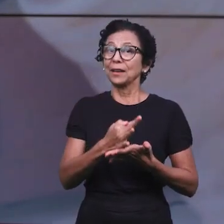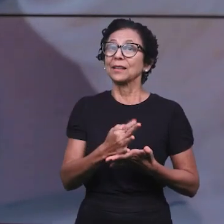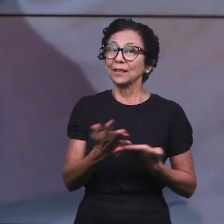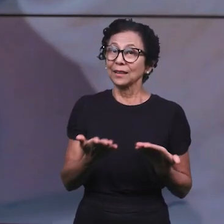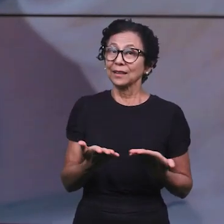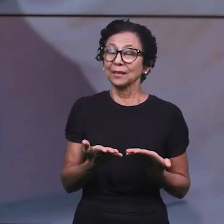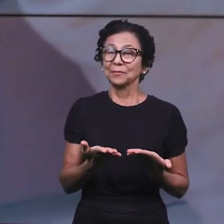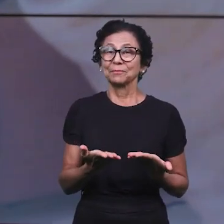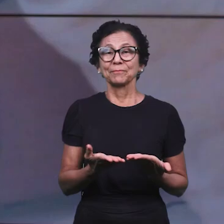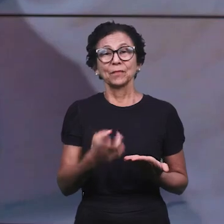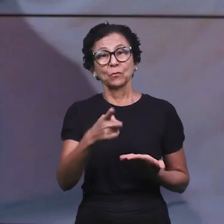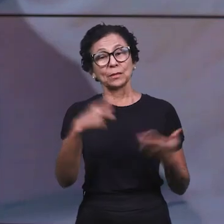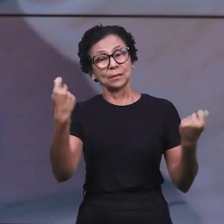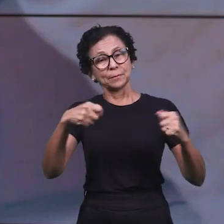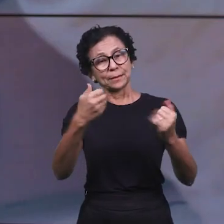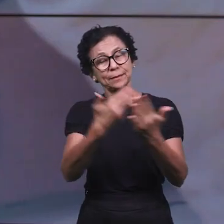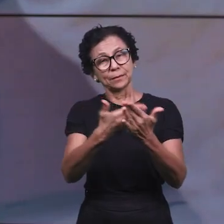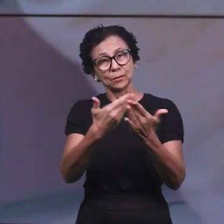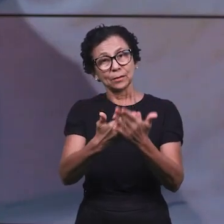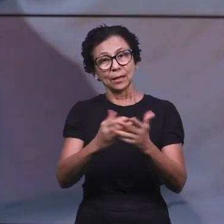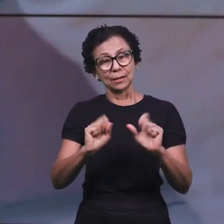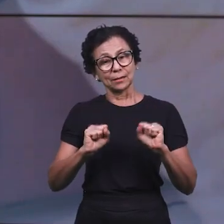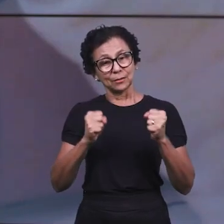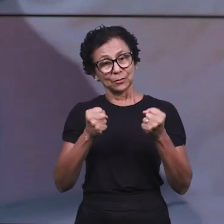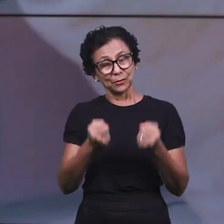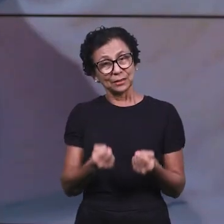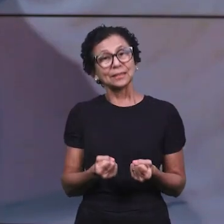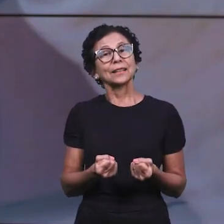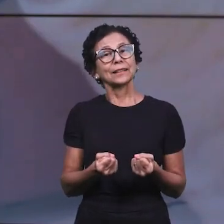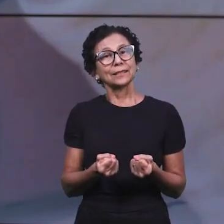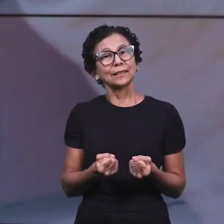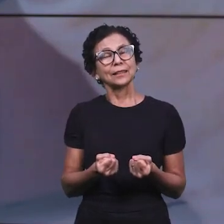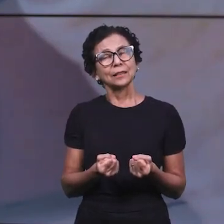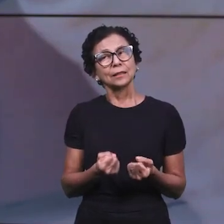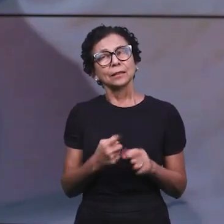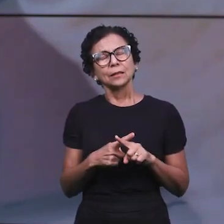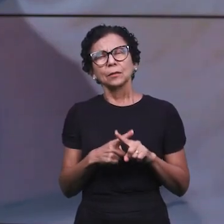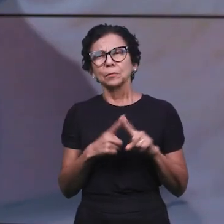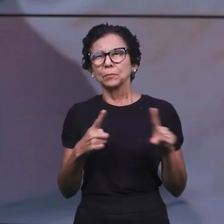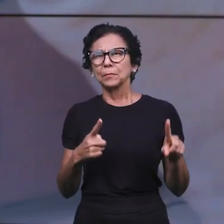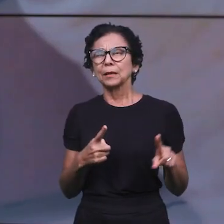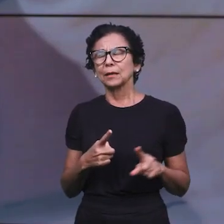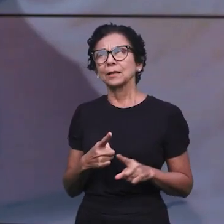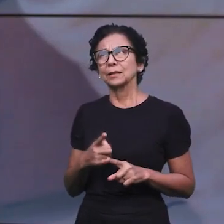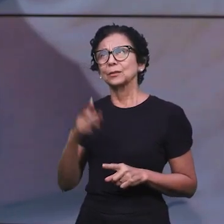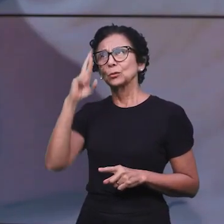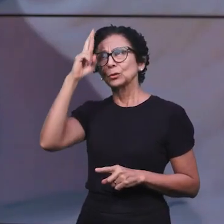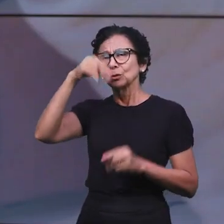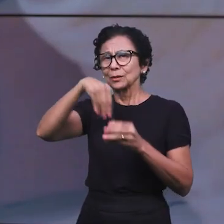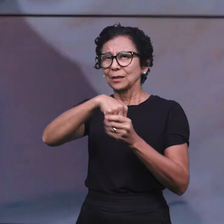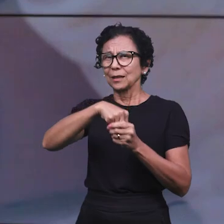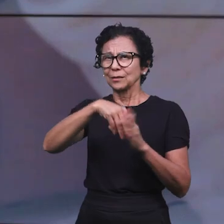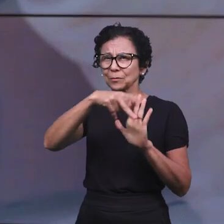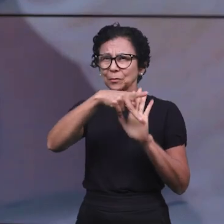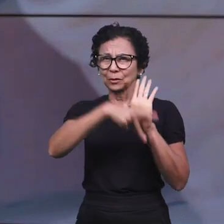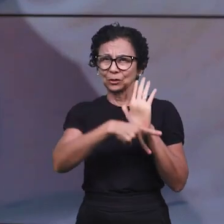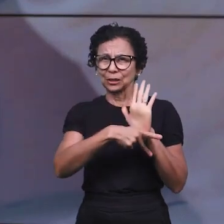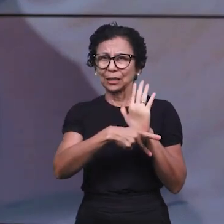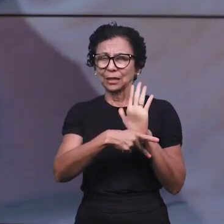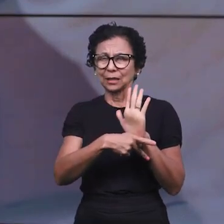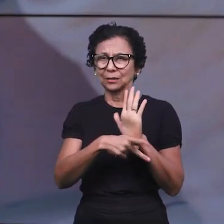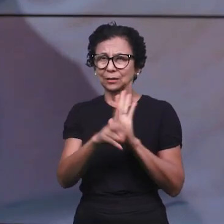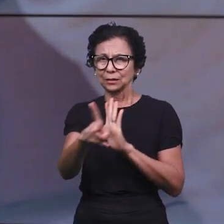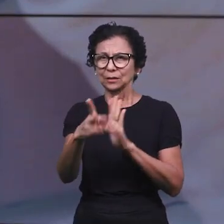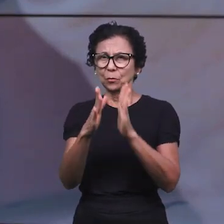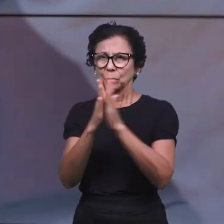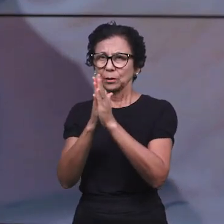precisa estudar, você tem que se dedicar, nós sabemos disso, mas coloque o Senhor também nesse projeto, tenha uma vida de